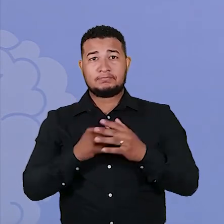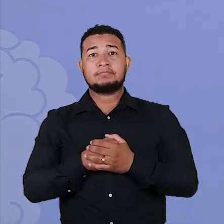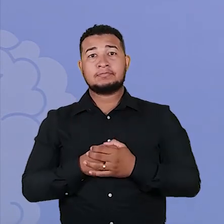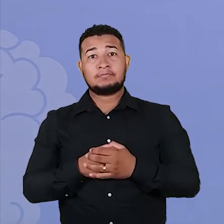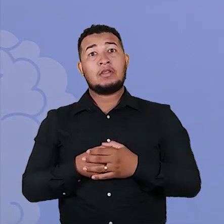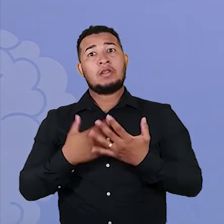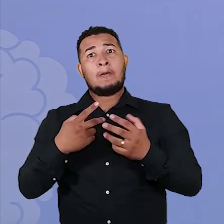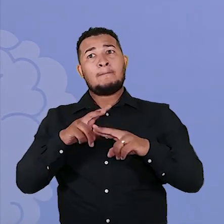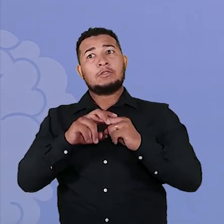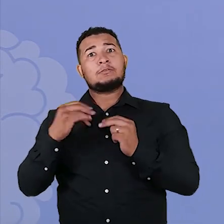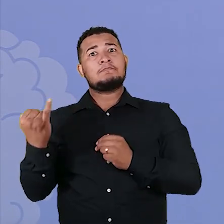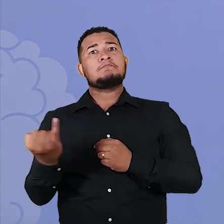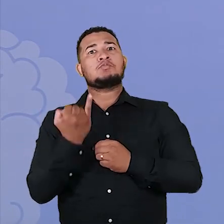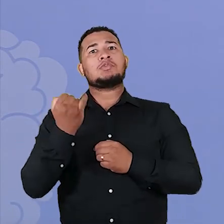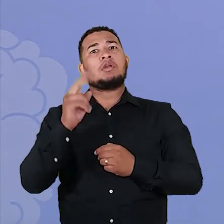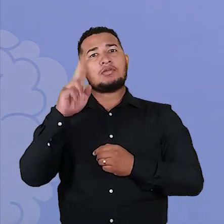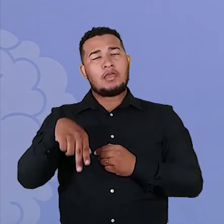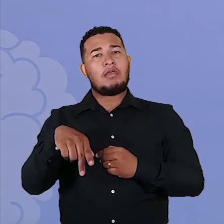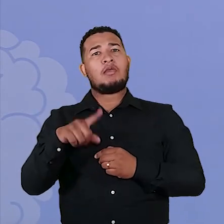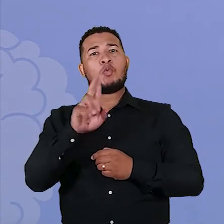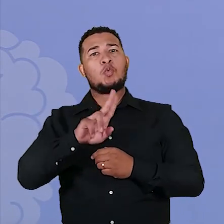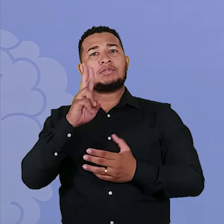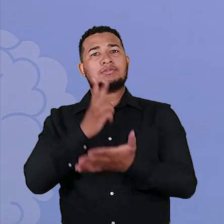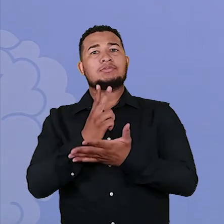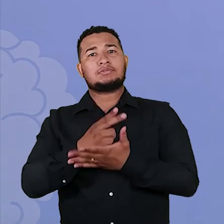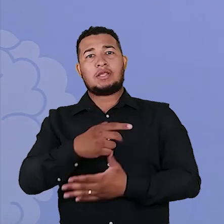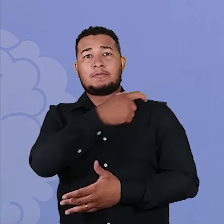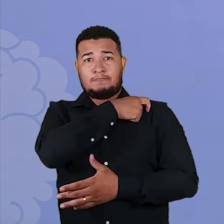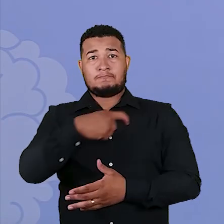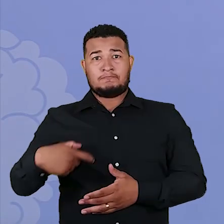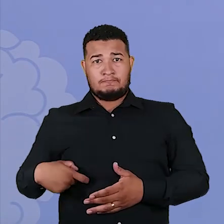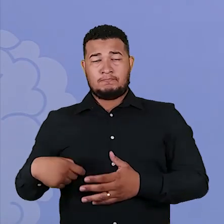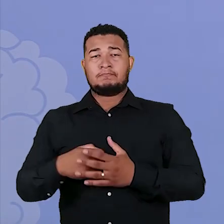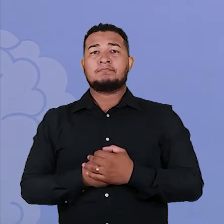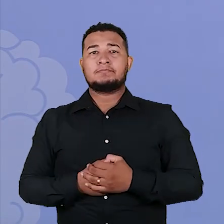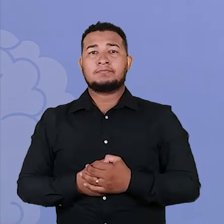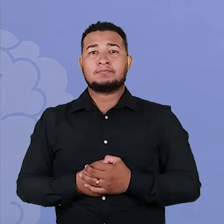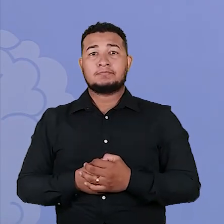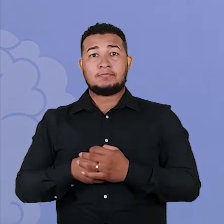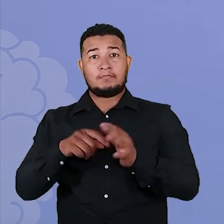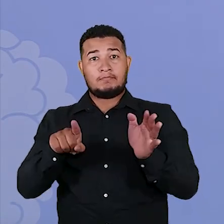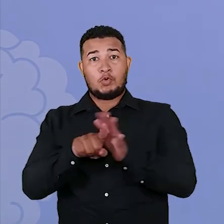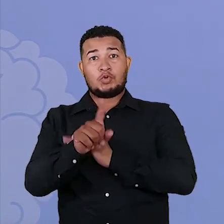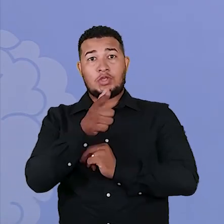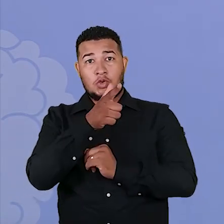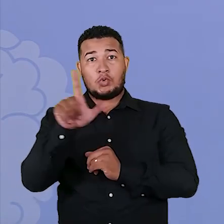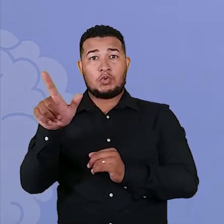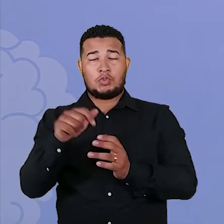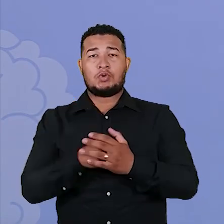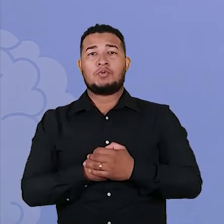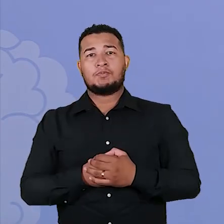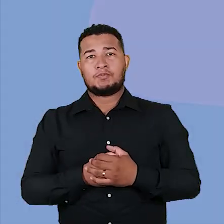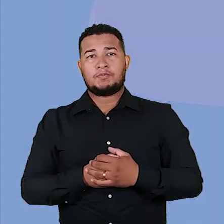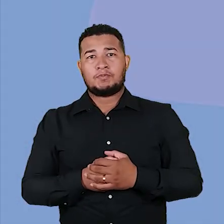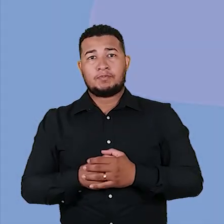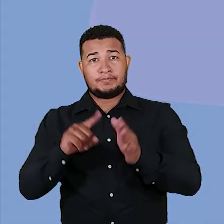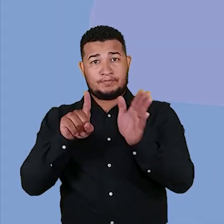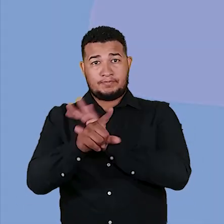corpo, tá bom? Então, é muito importante nós andarmos com cinto de segurança. Próxima